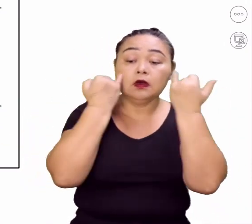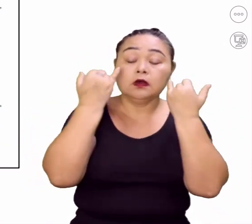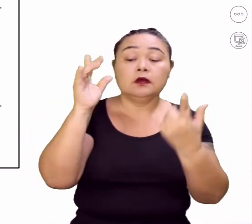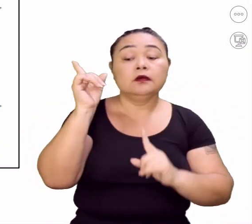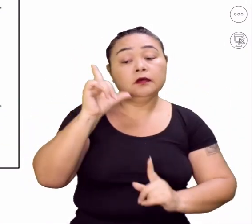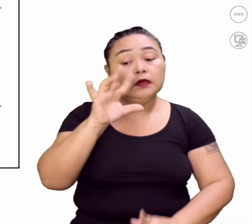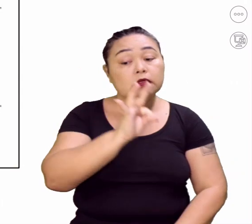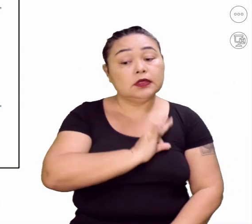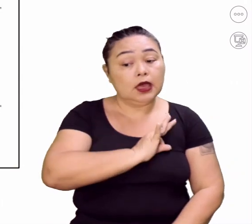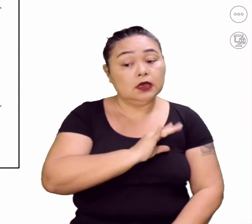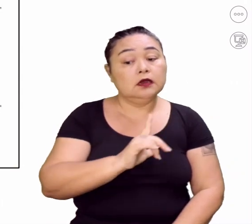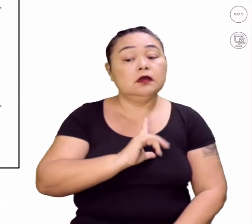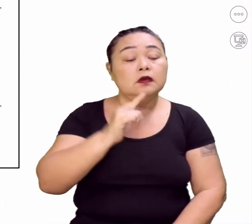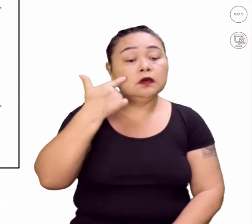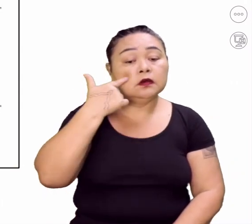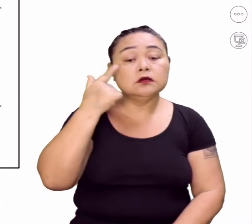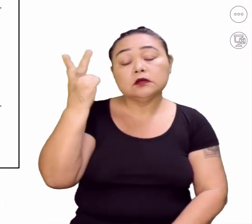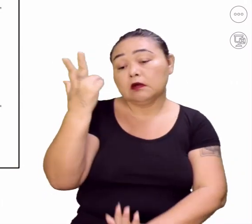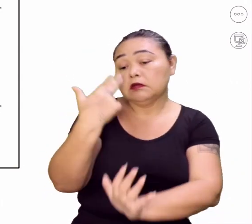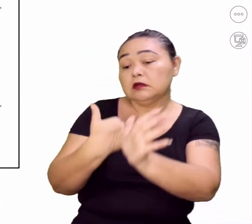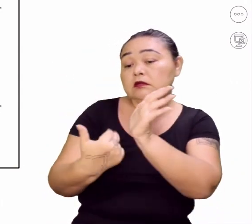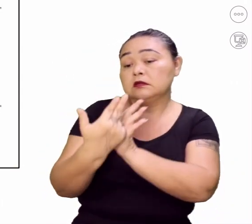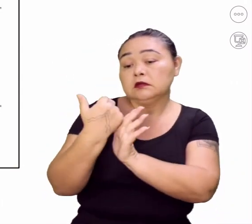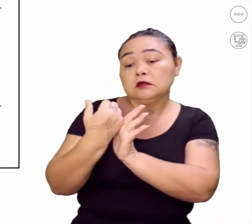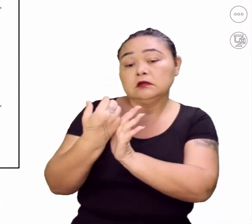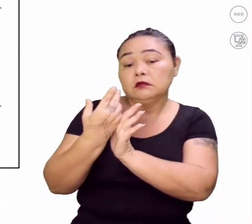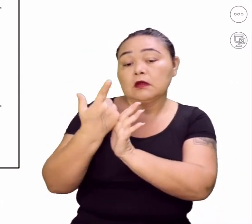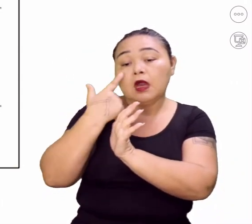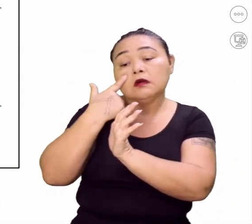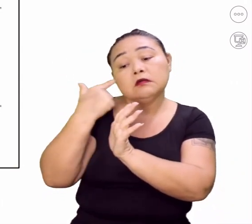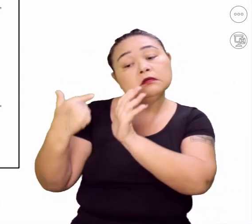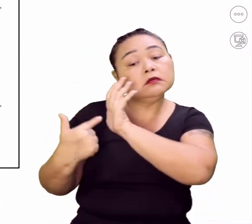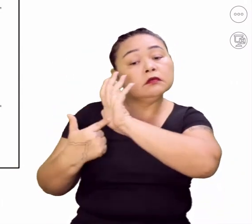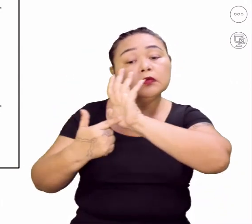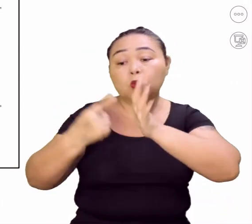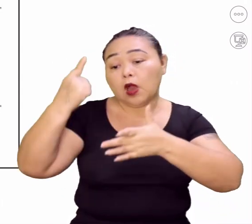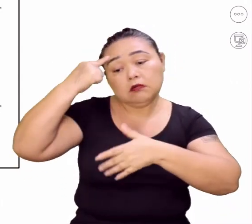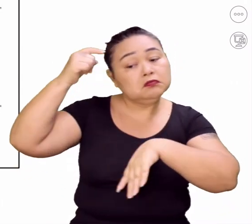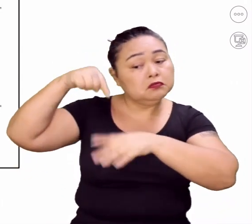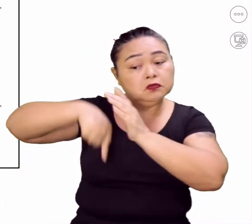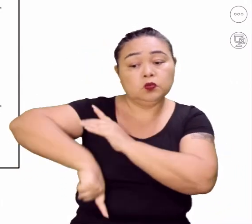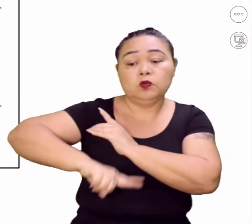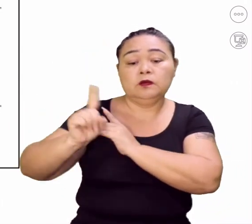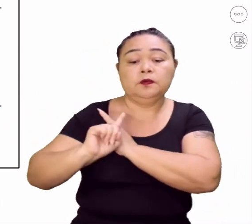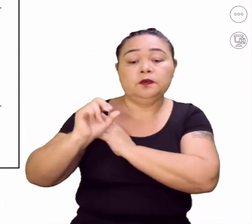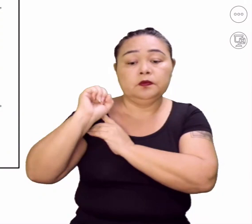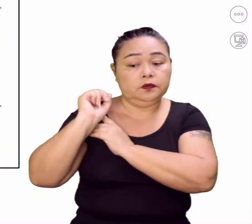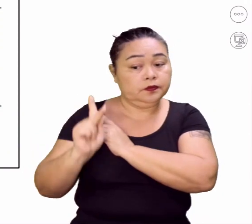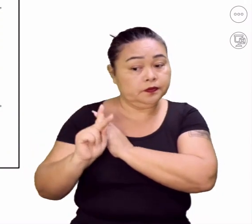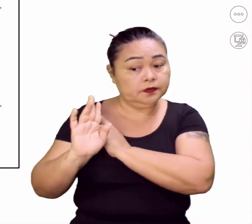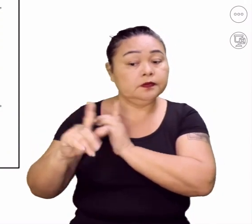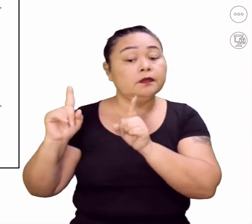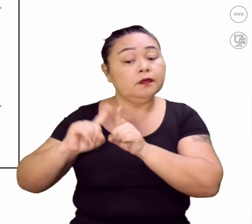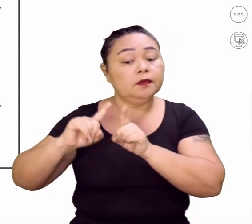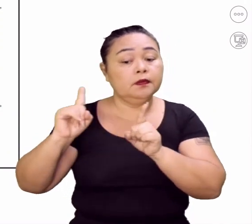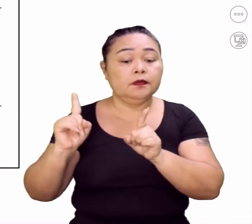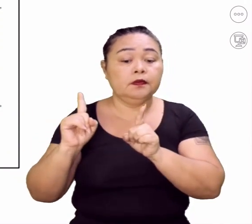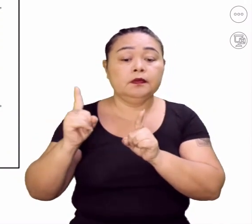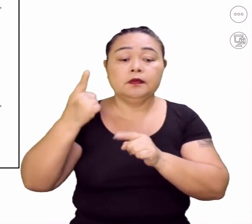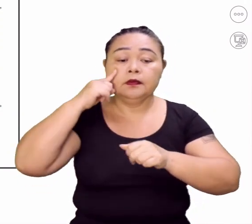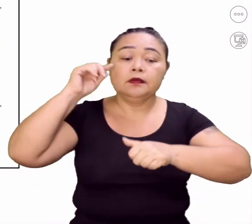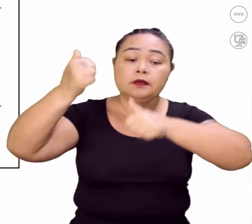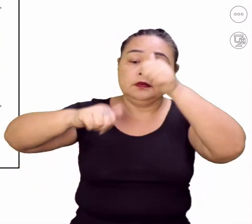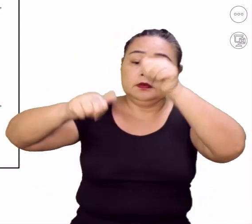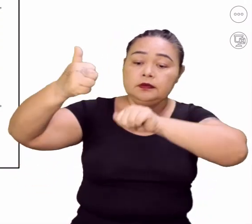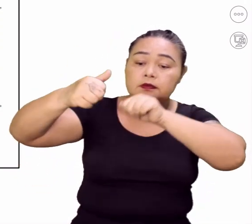Só colocamos aqui mais a nível de ilustração, não é a ideia aprofundar, ok? Mas vocês podem estar